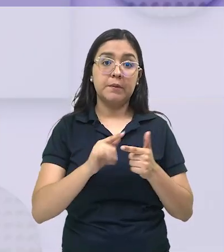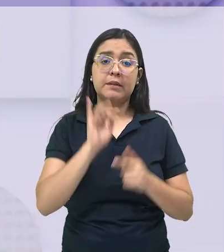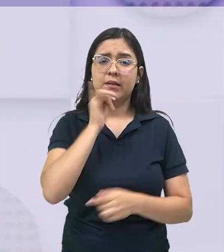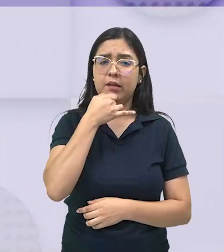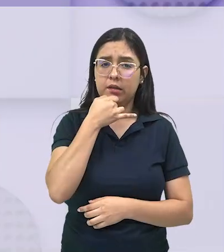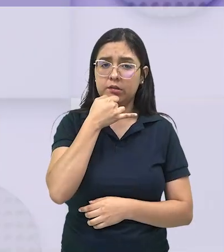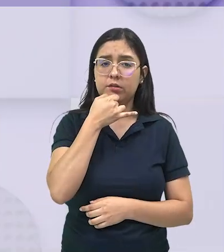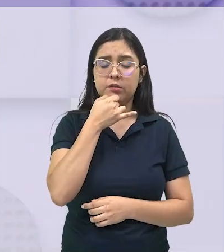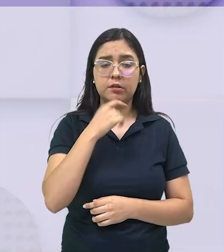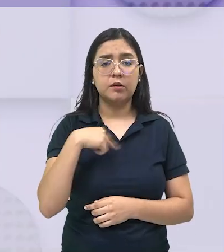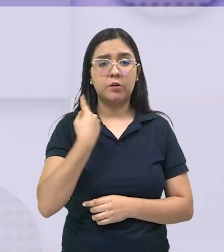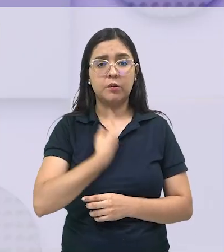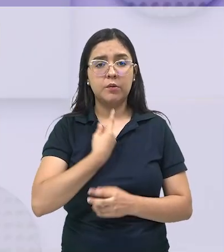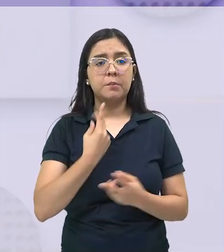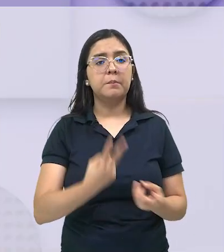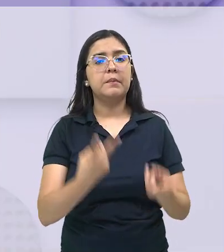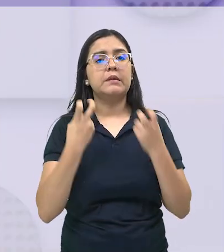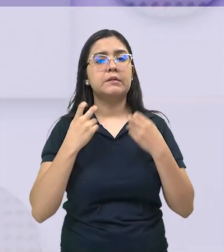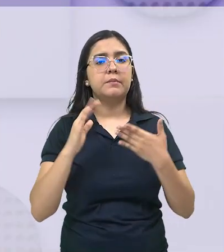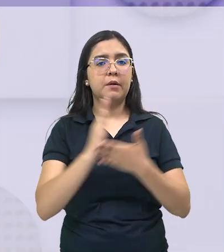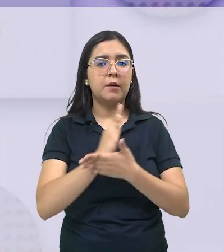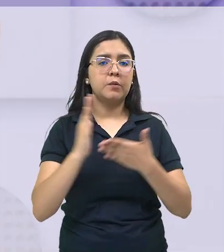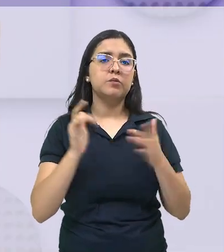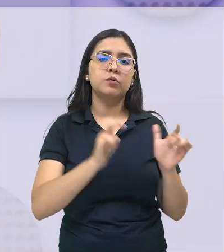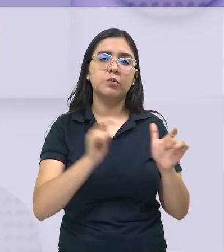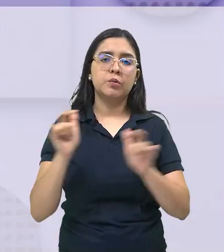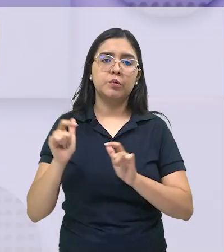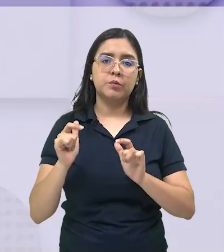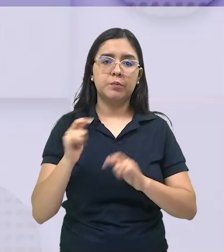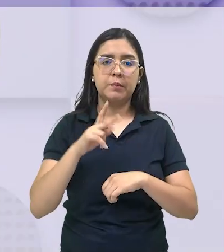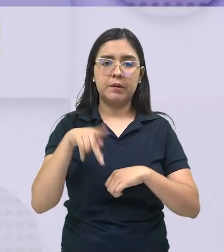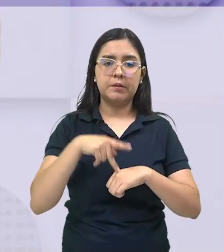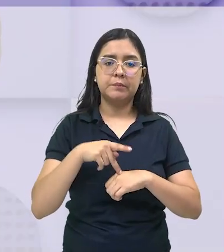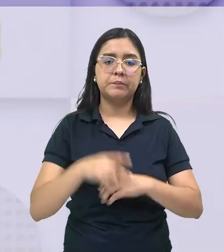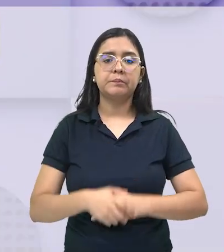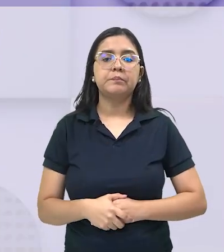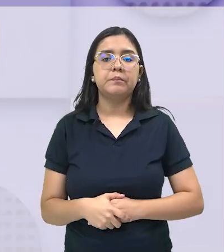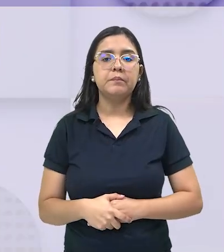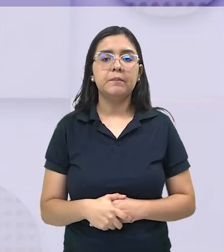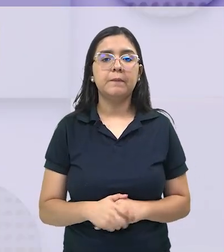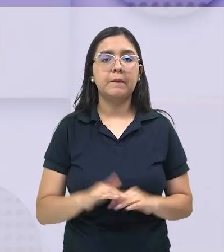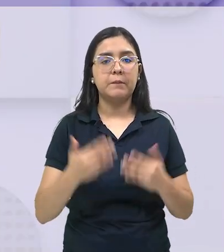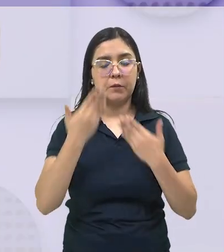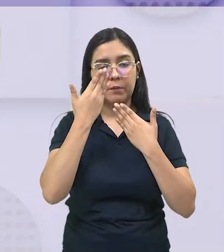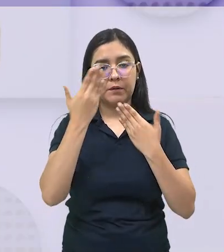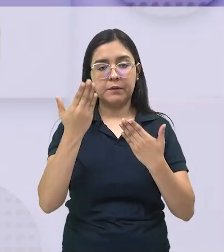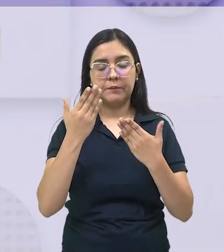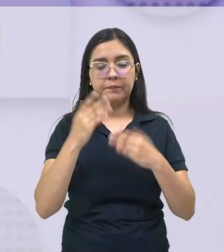tristes que presenciamos em alguns lugares do nosso país. Ok?